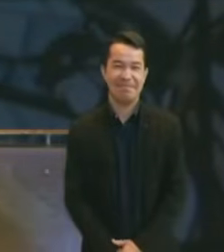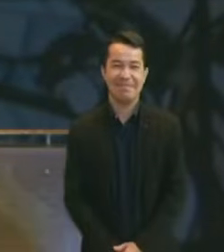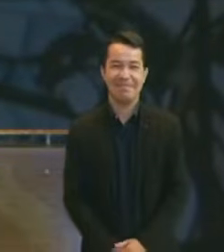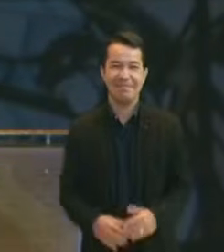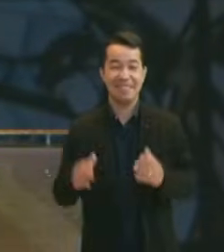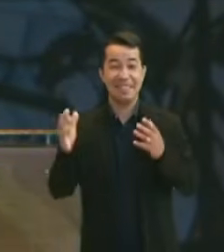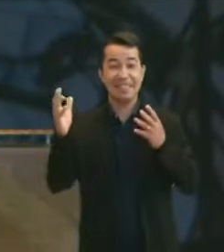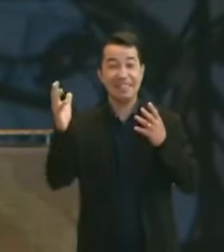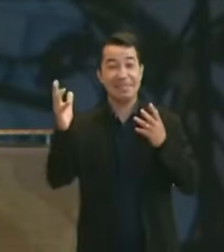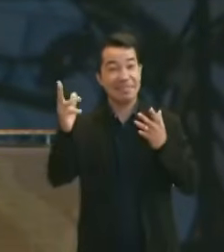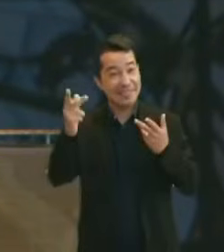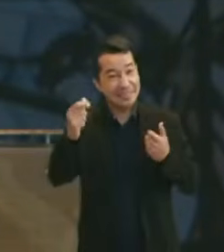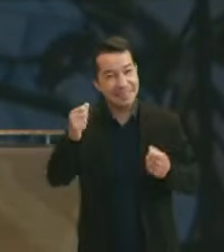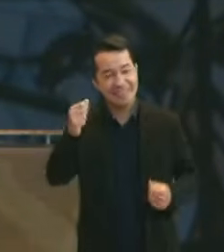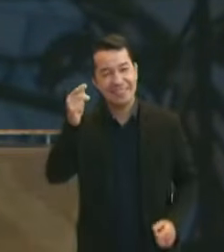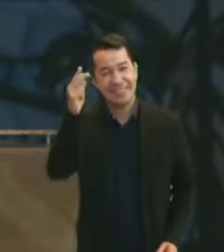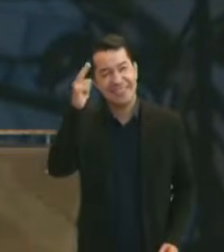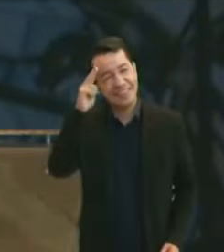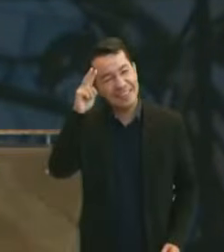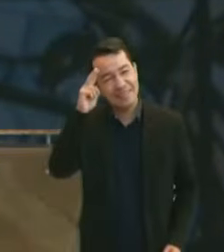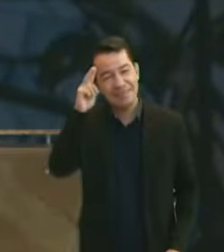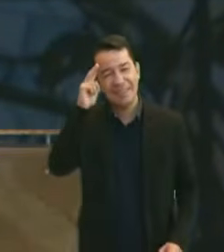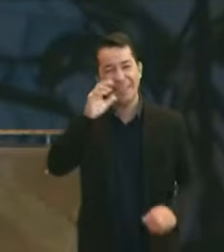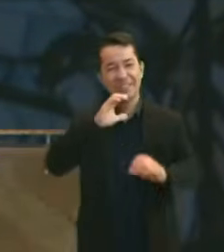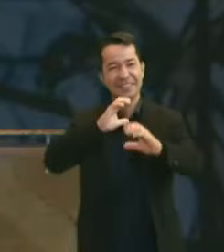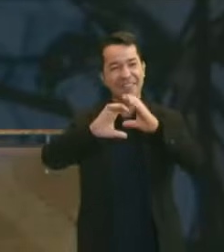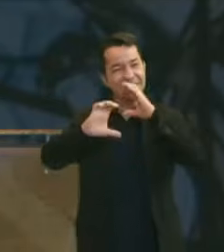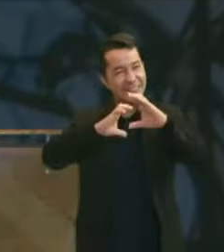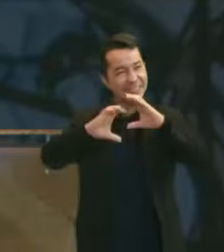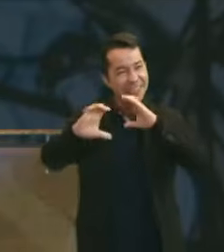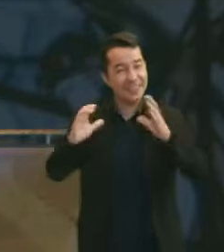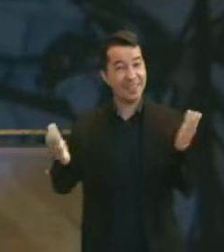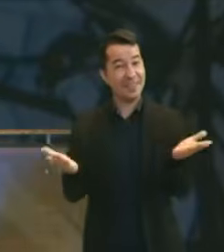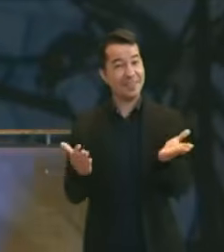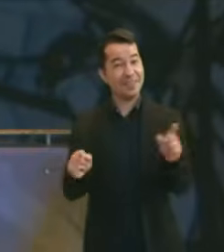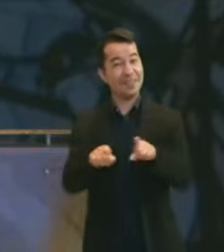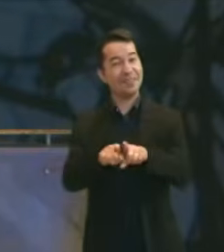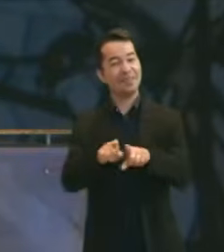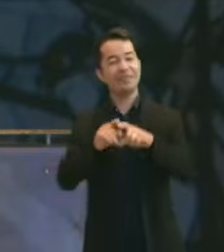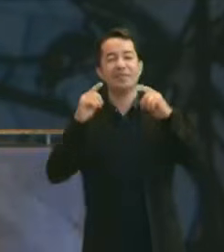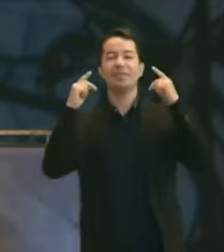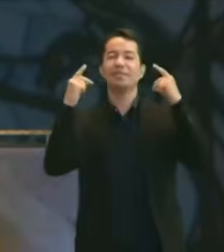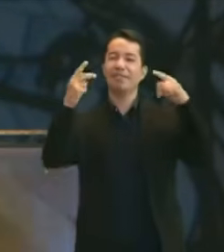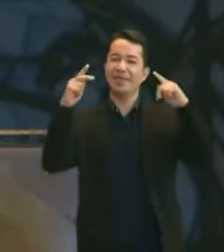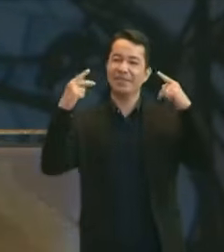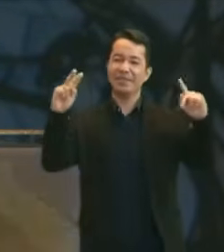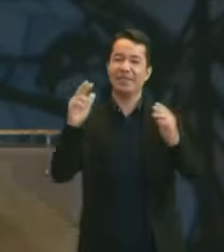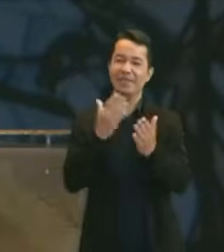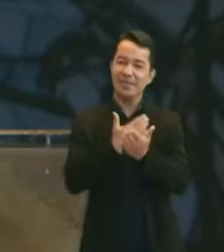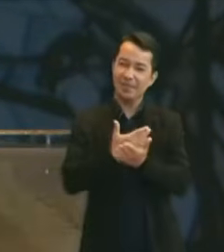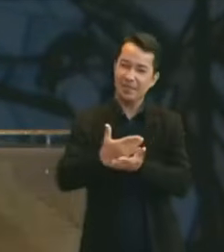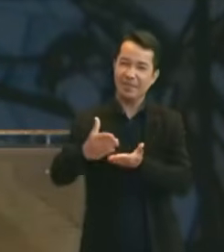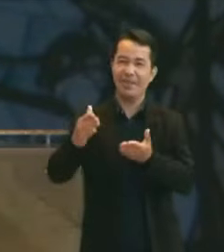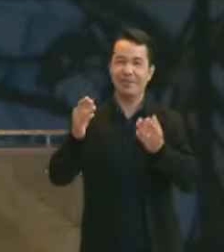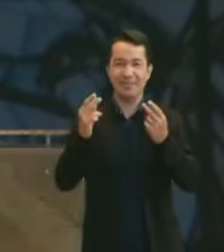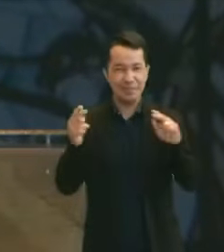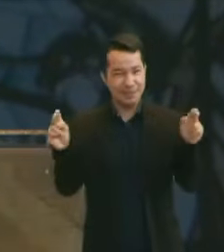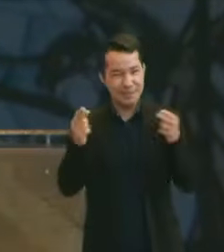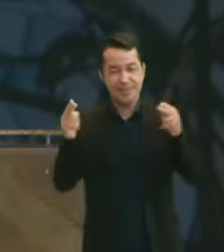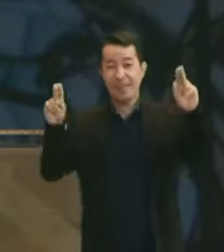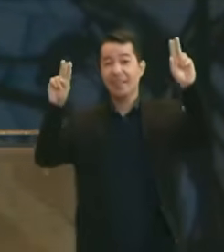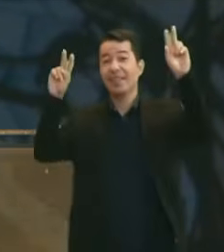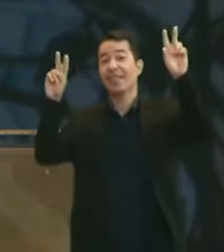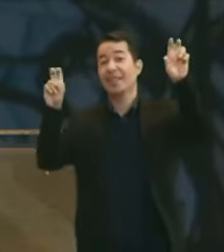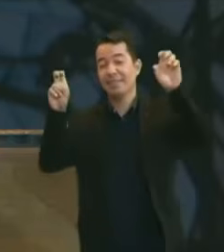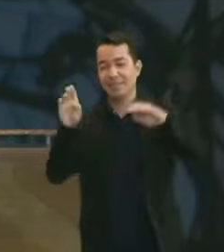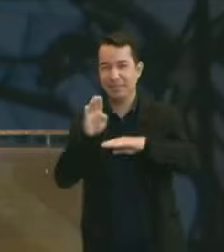Que maravilha, sermos relembrados através de uma canção, introduzindo assim a mensagem de hoje de manhã sobre esse personagem da Bíblia,